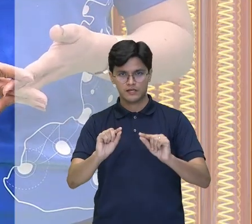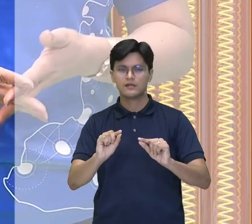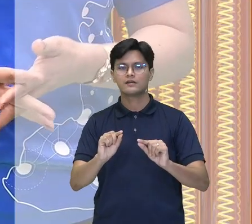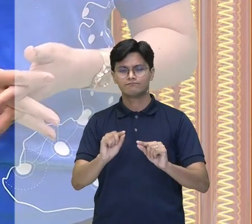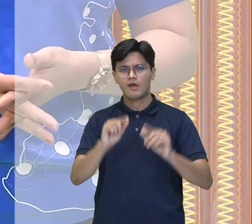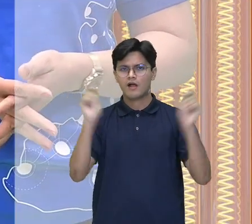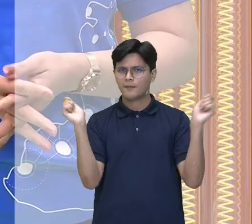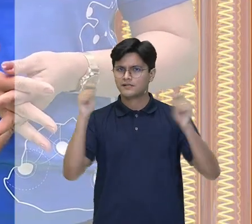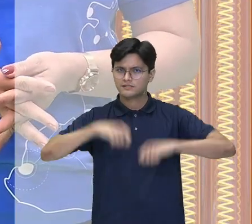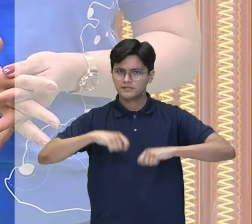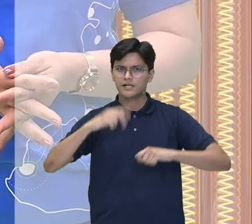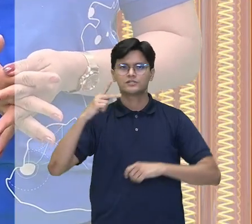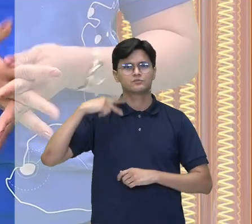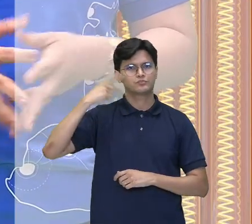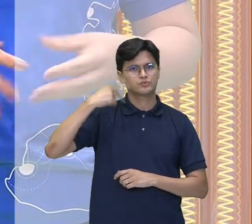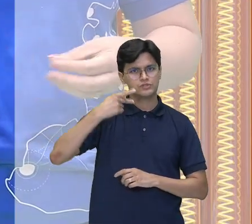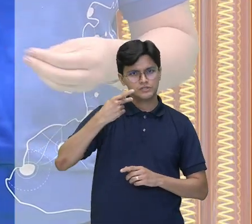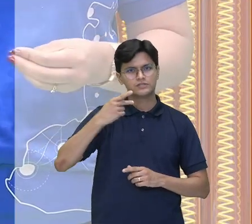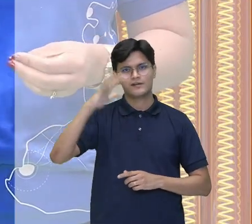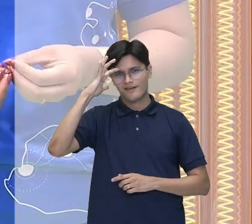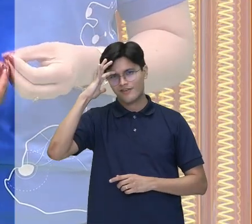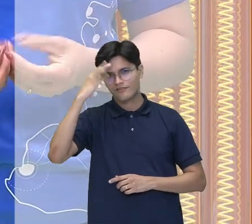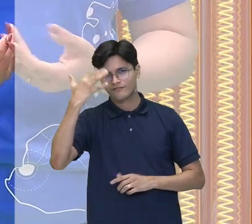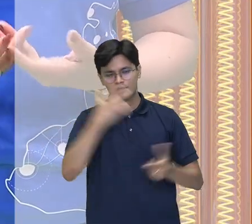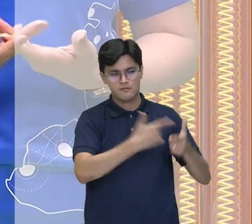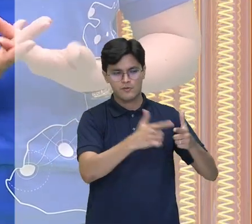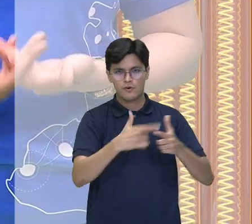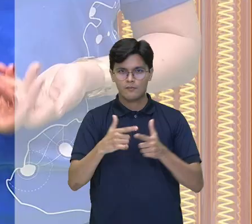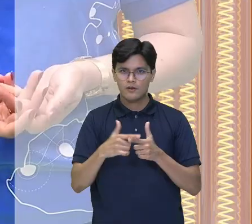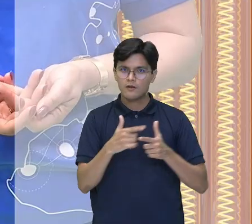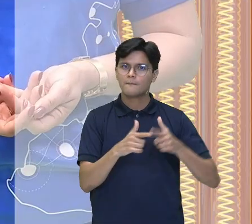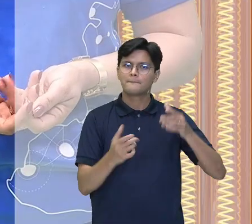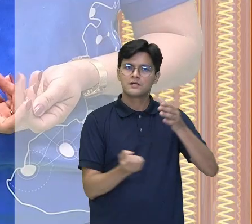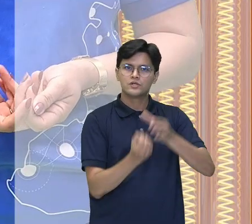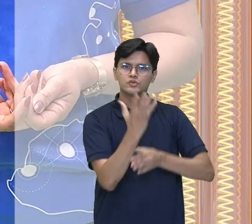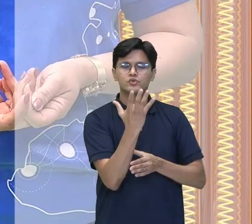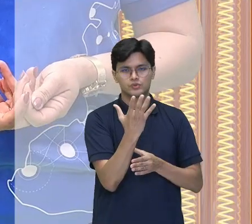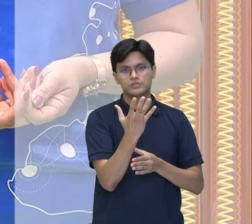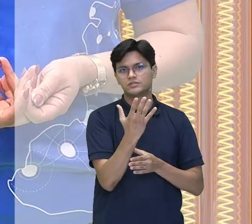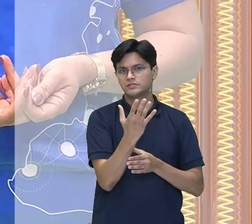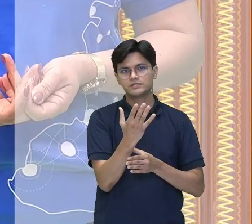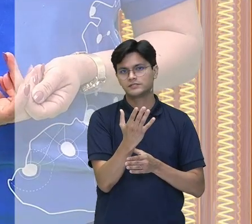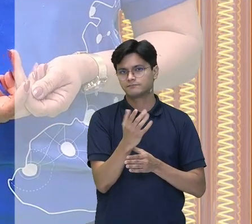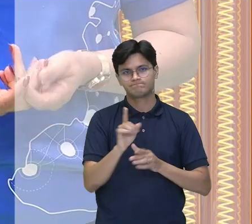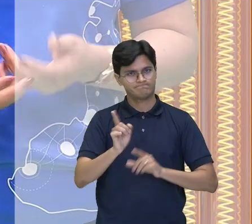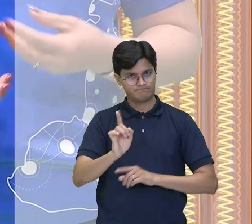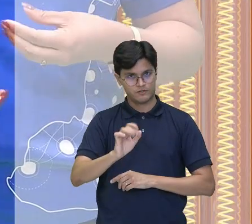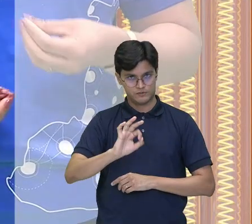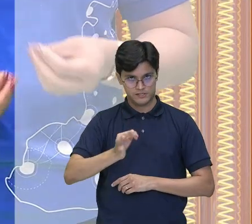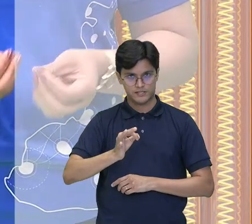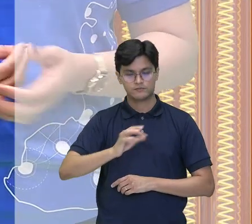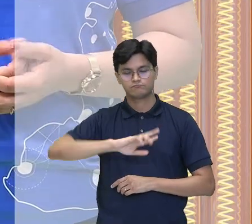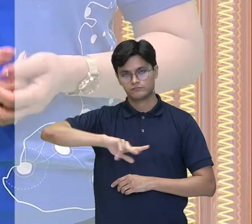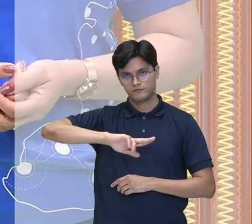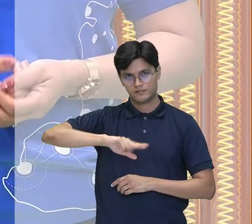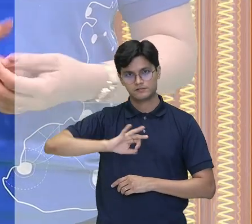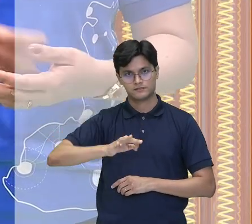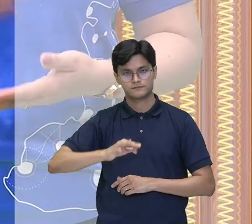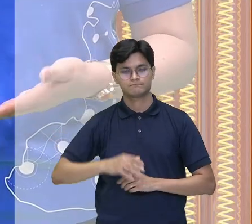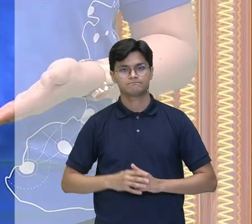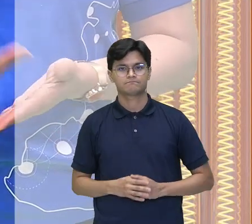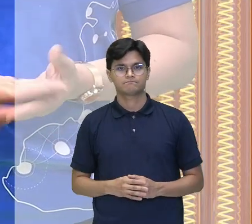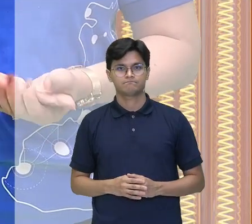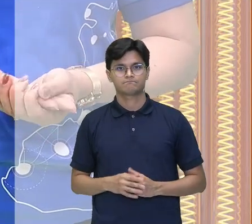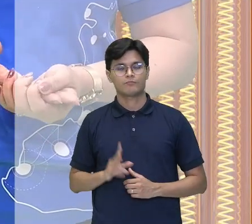capacidade política para resolver os problemas que eram colocados diante da sociedade, certo?